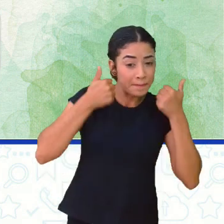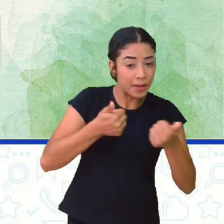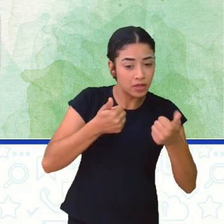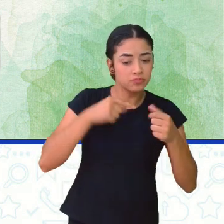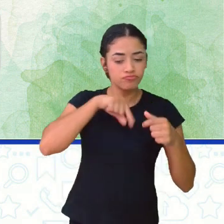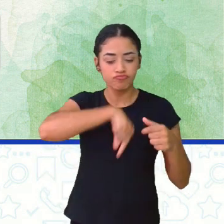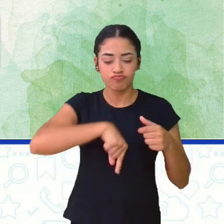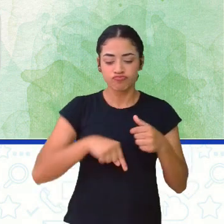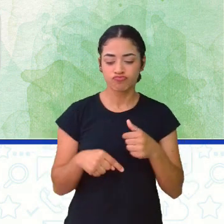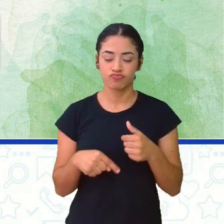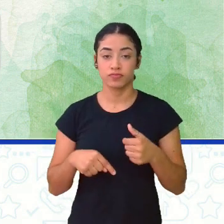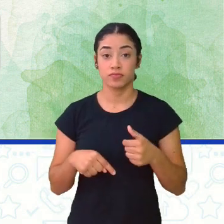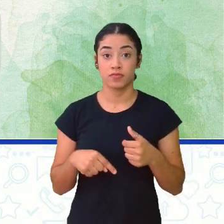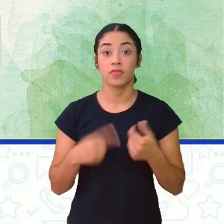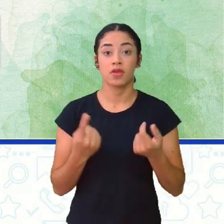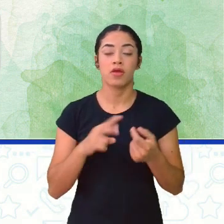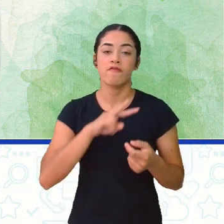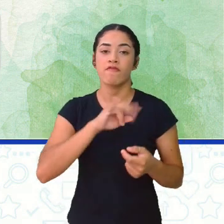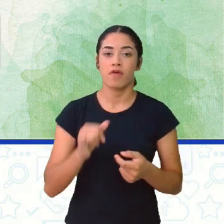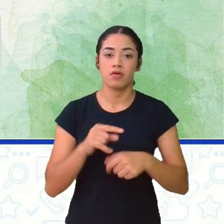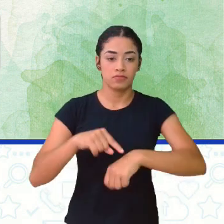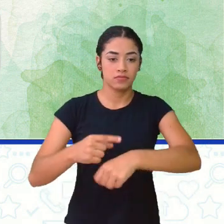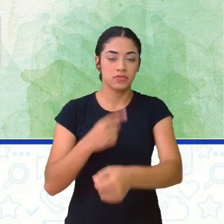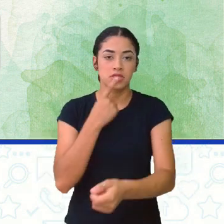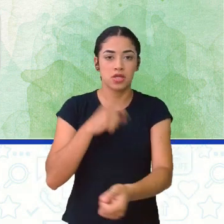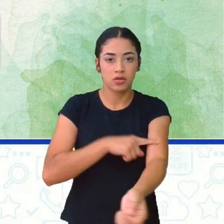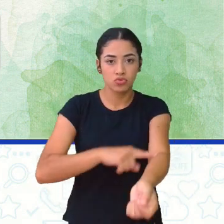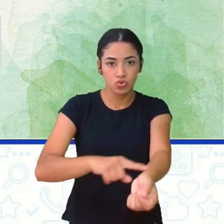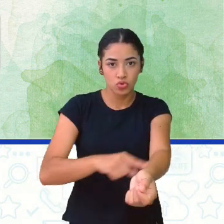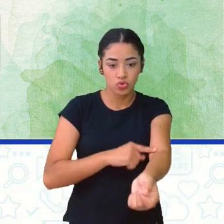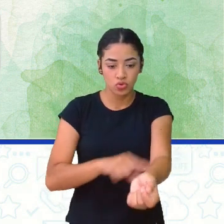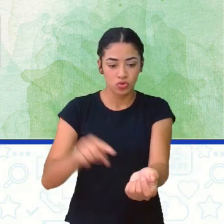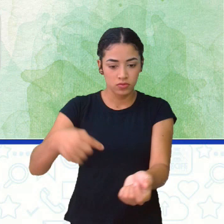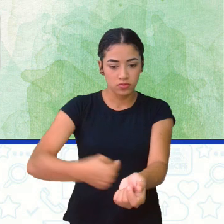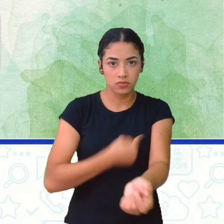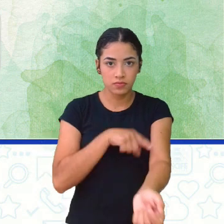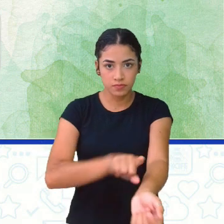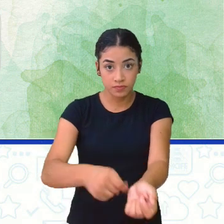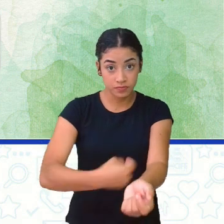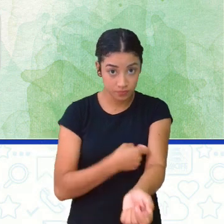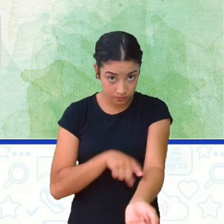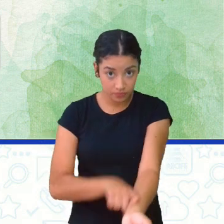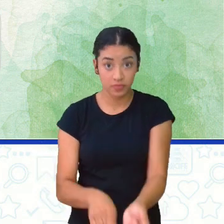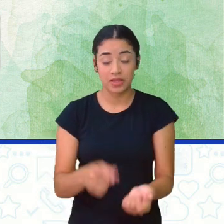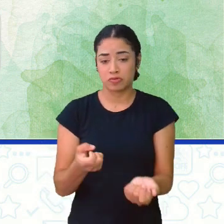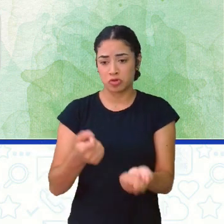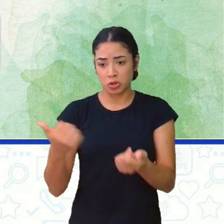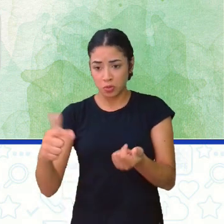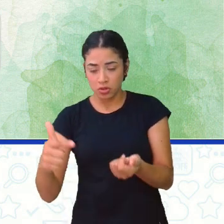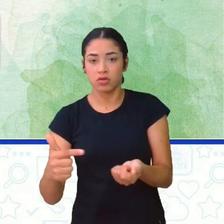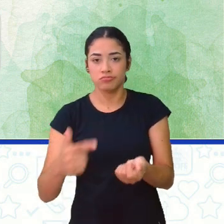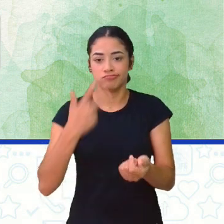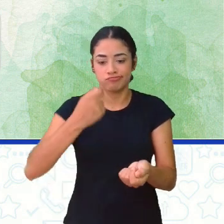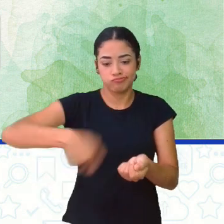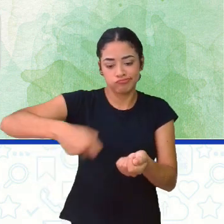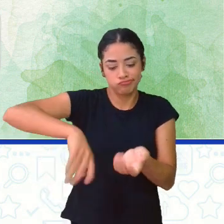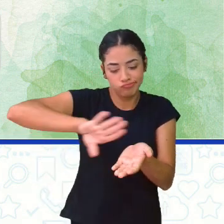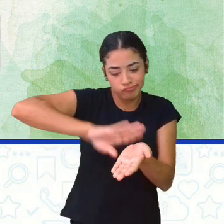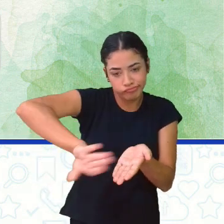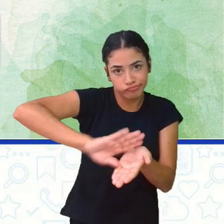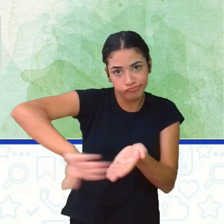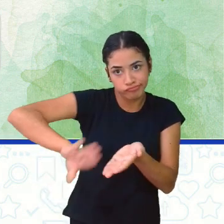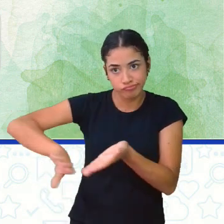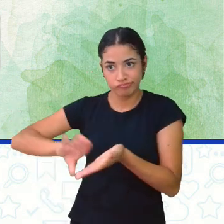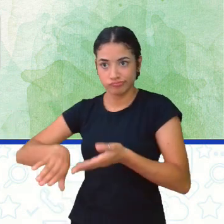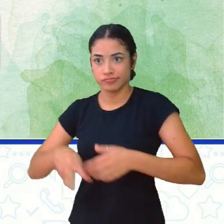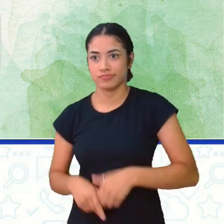bem processado, vai para a nossa corrente sanguínea. E o que não foi, gente, vai ser eliminado. Aí é o processo de eliminação.